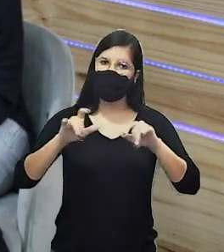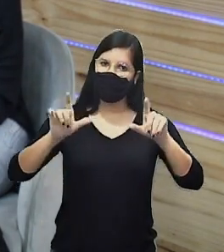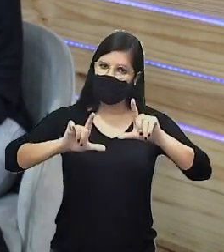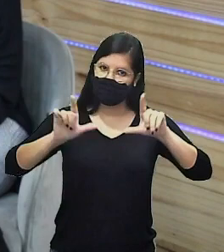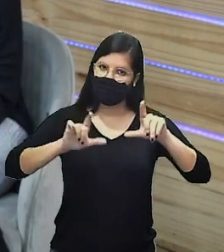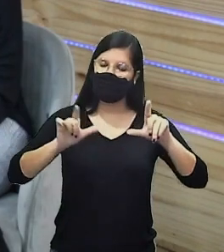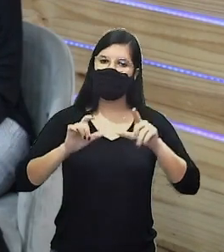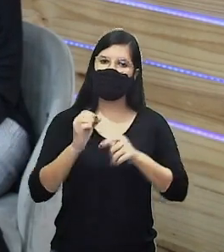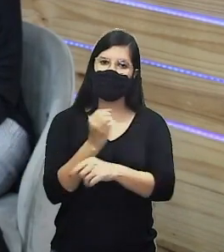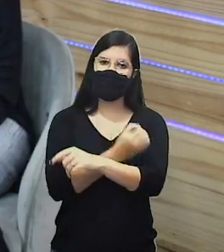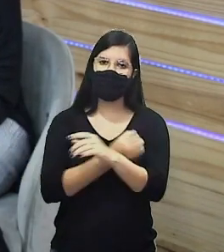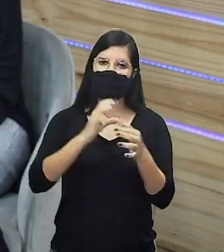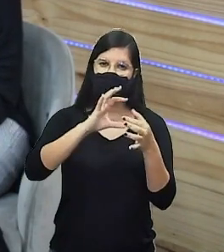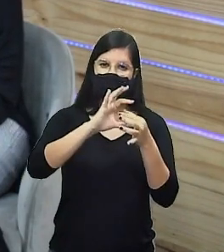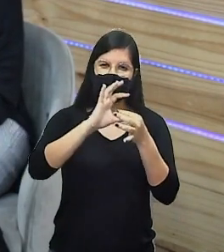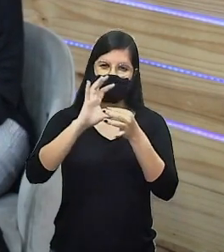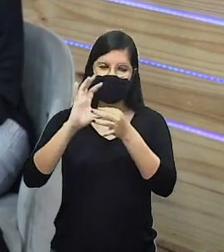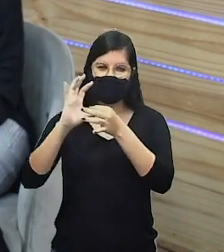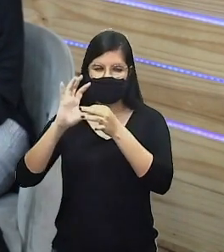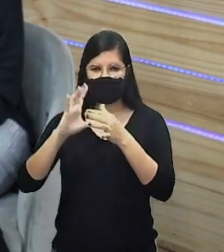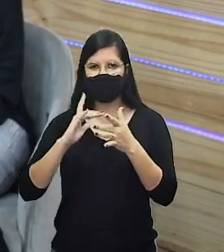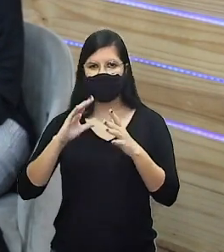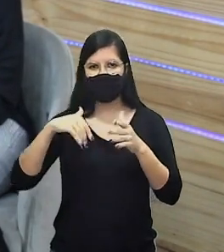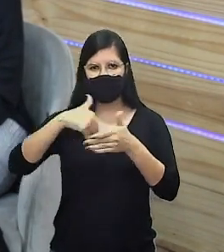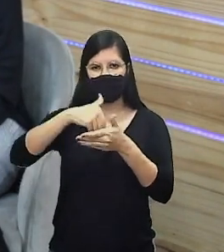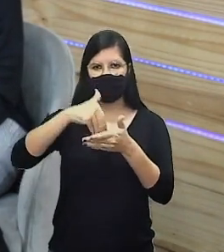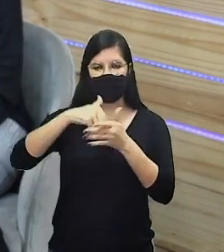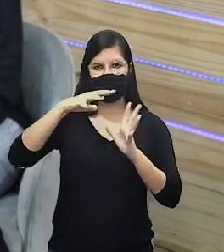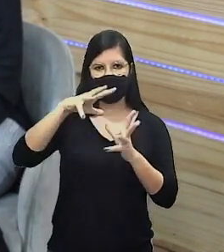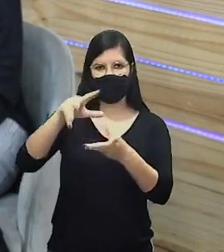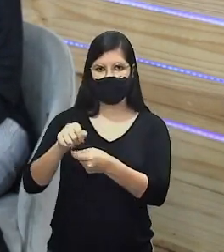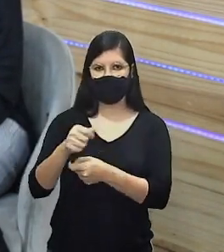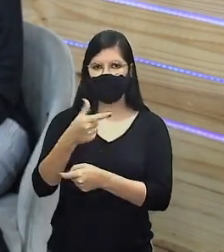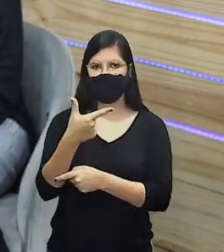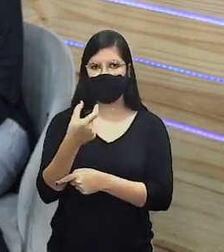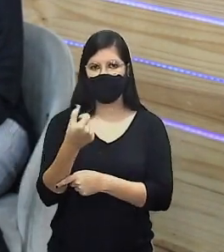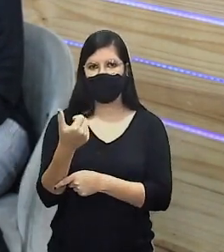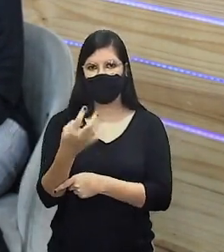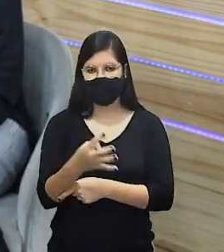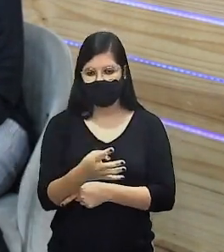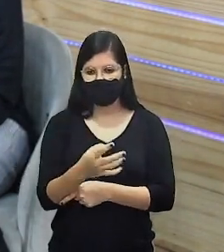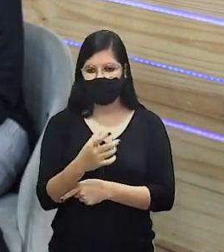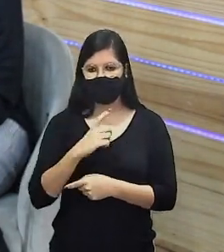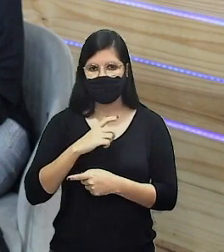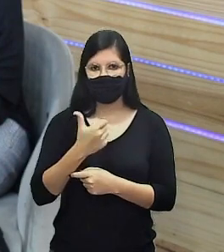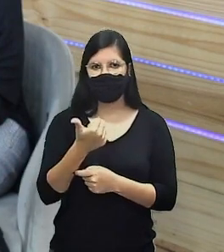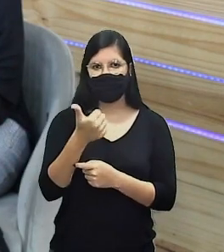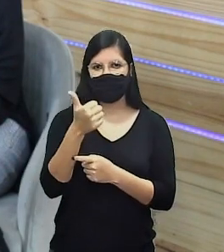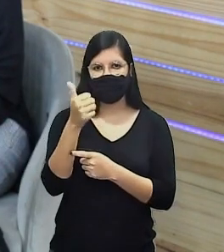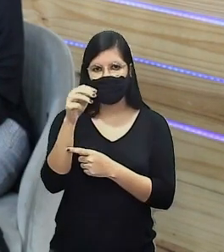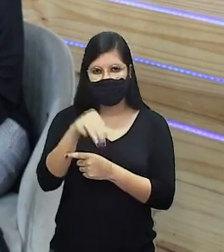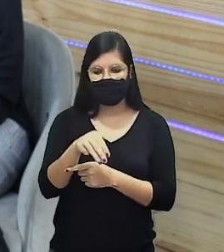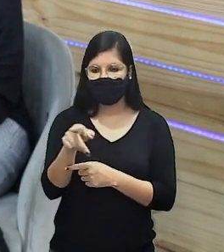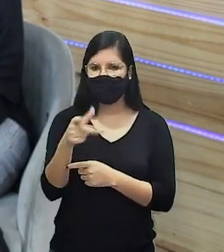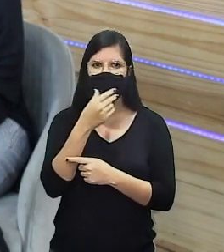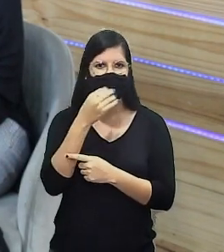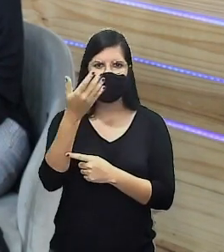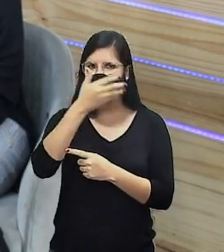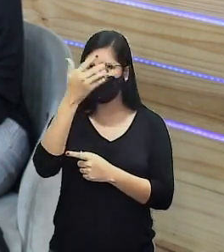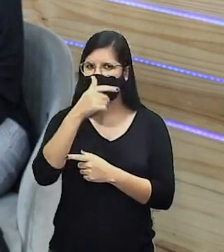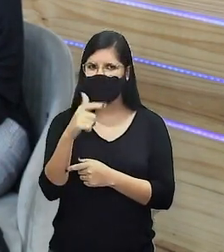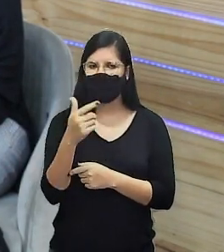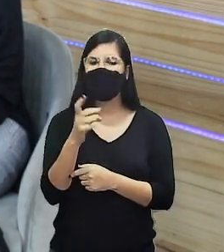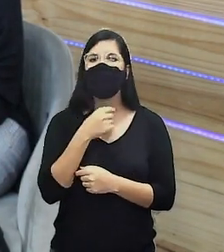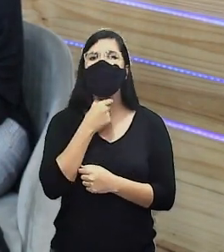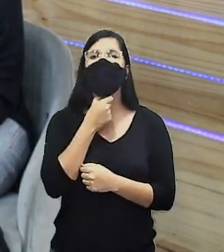do Mundo, que ia acontecer em 2014. E aí nesse comercial da Coca-Cola, mais ou menos 1 minuto, o Tom Zé nem aparece, mas